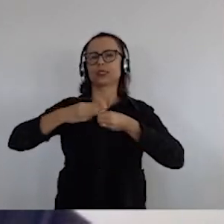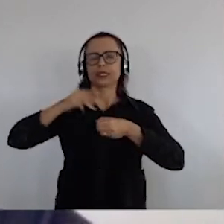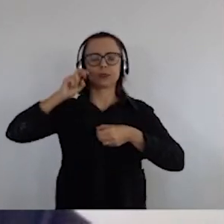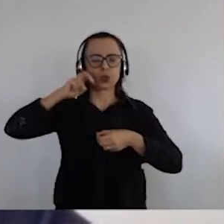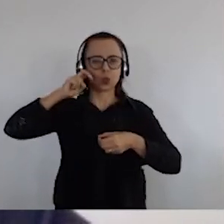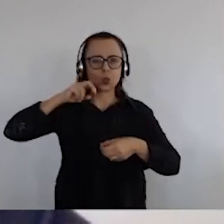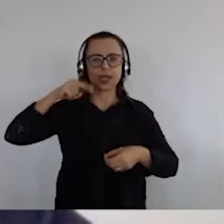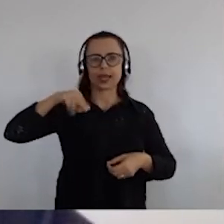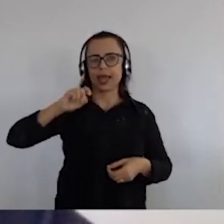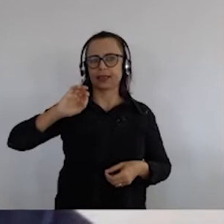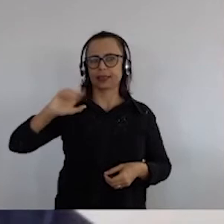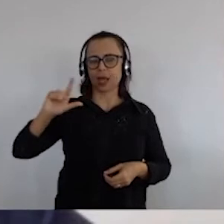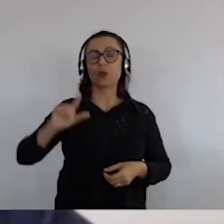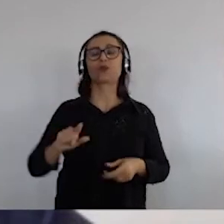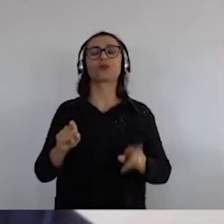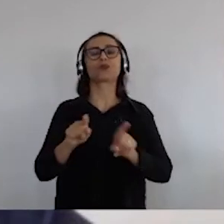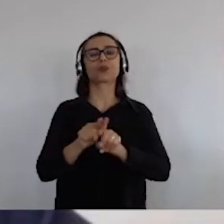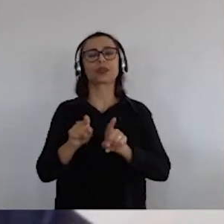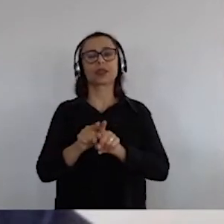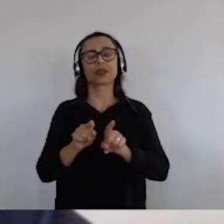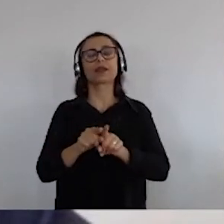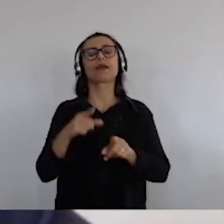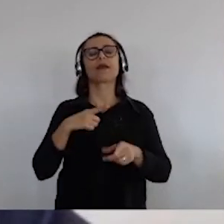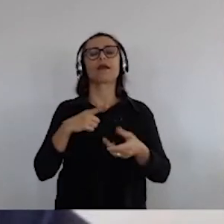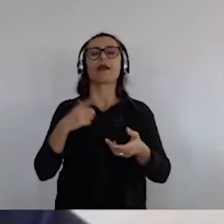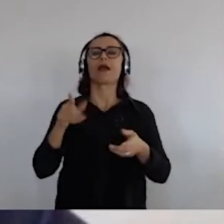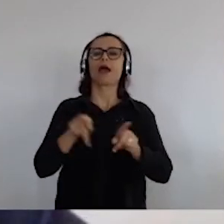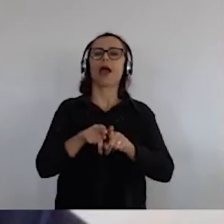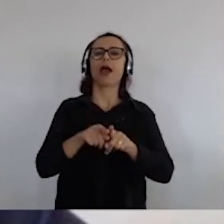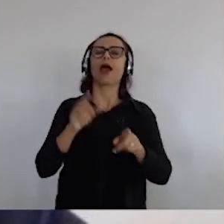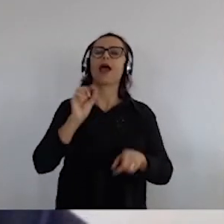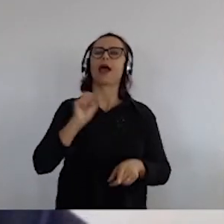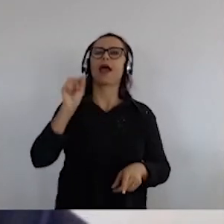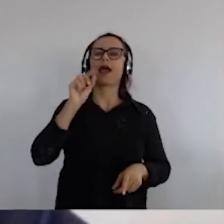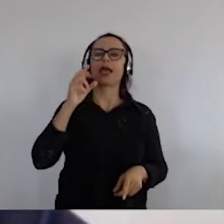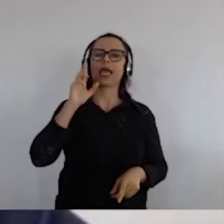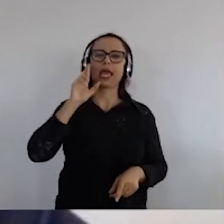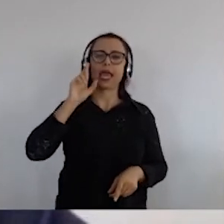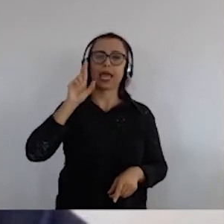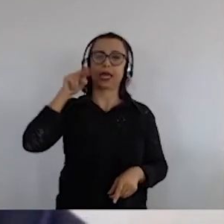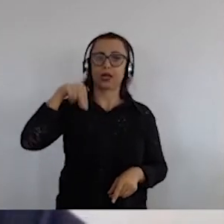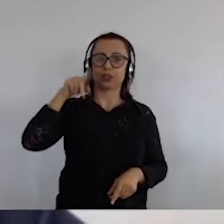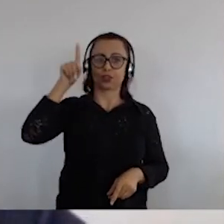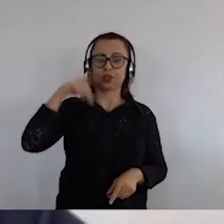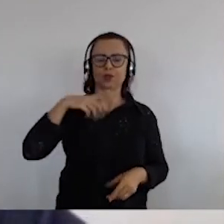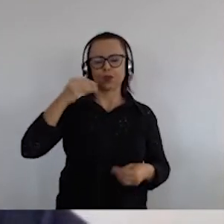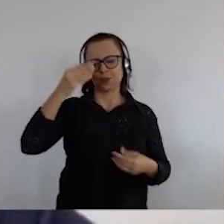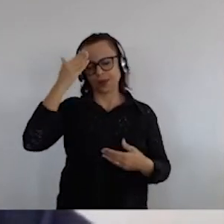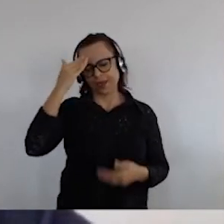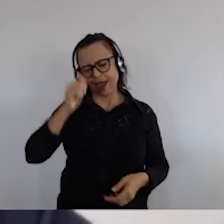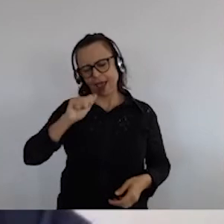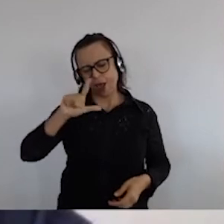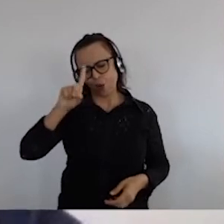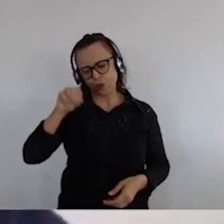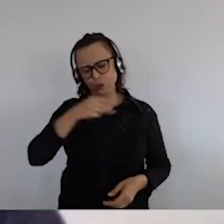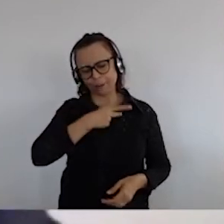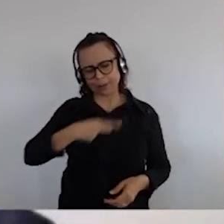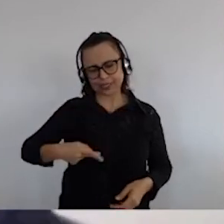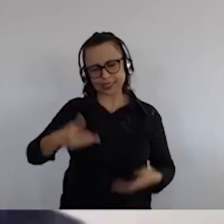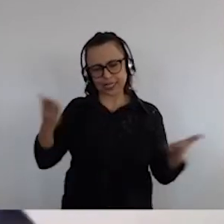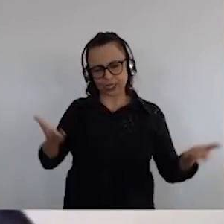presidente da OAB seccional do Rio Grande do Norte. Muito obrigado, amigo Aldo. Muito obrigado, presidente Aldo. Com a